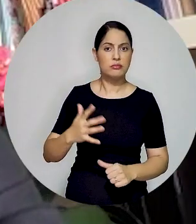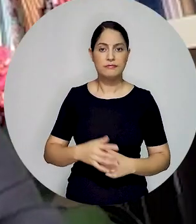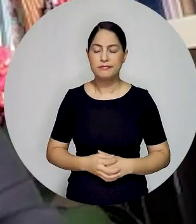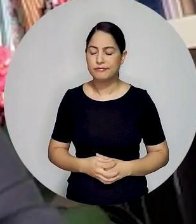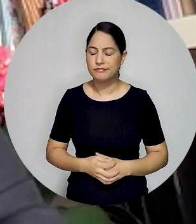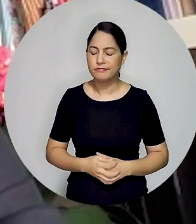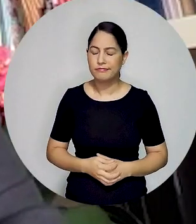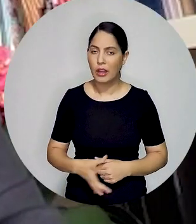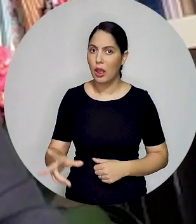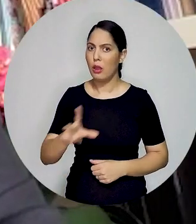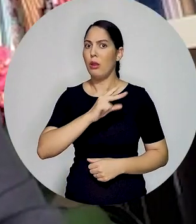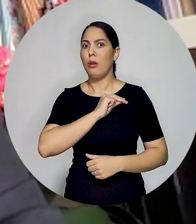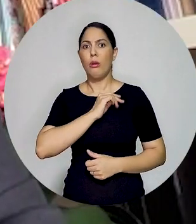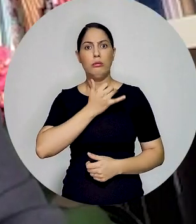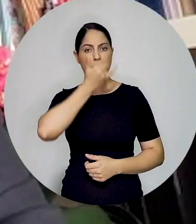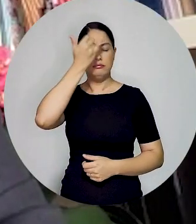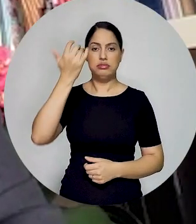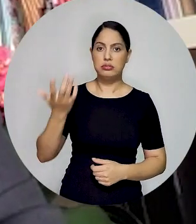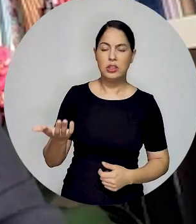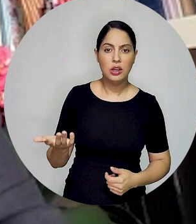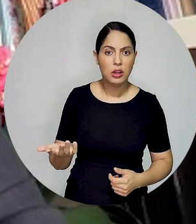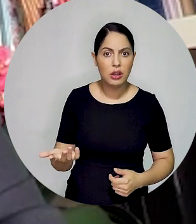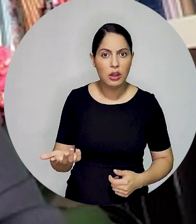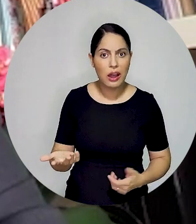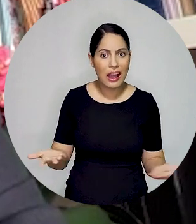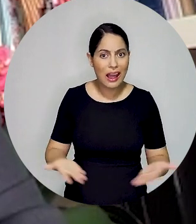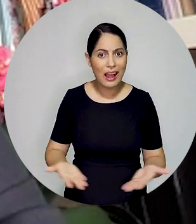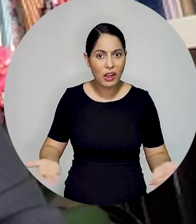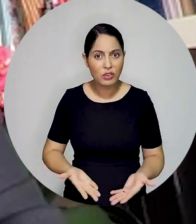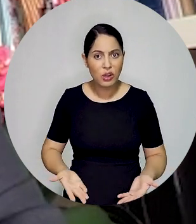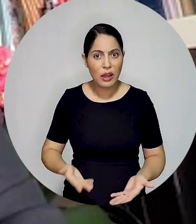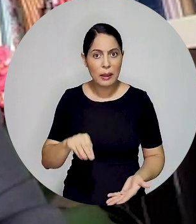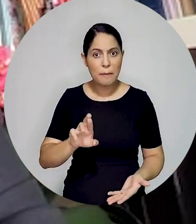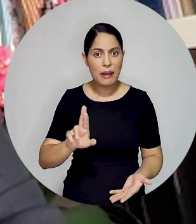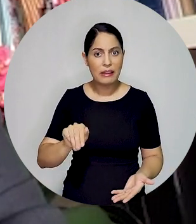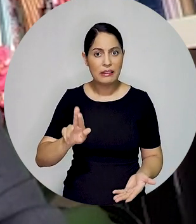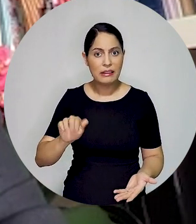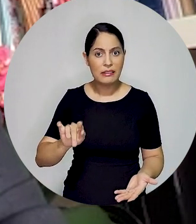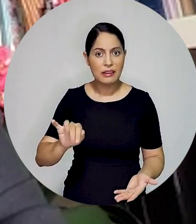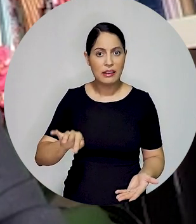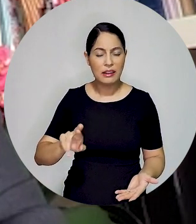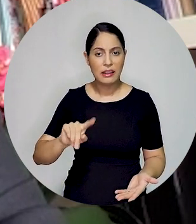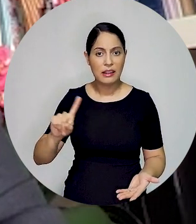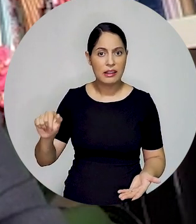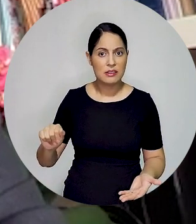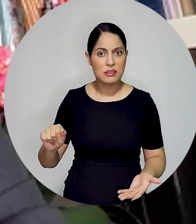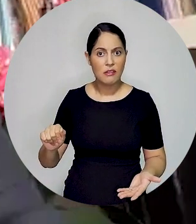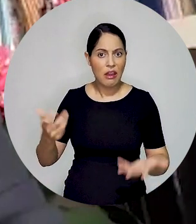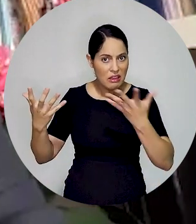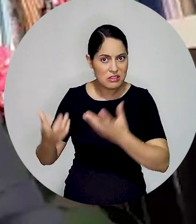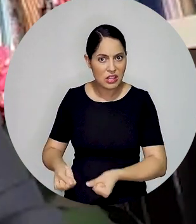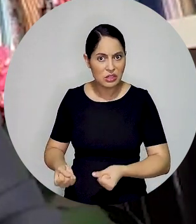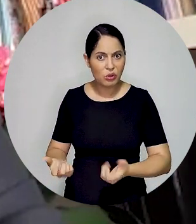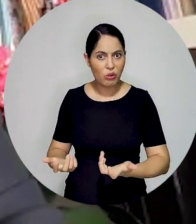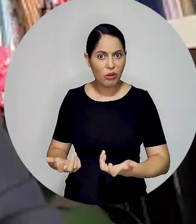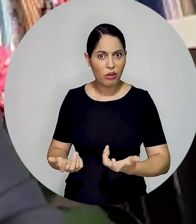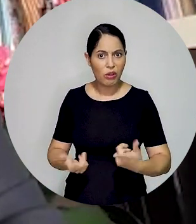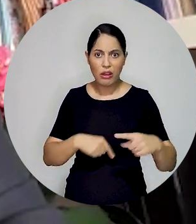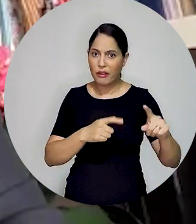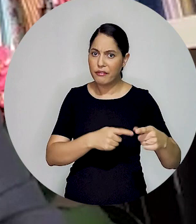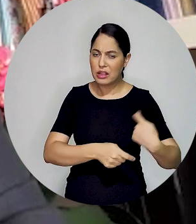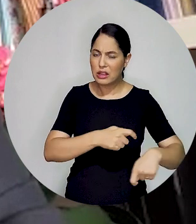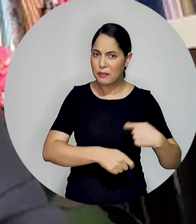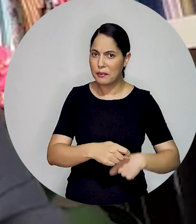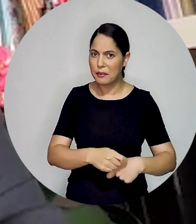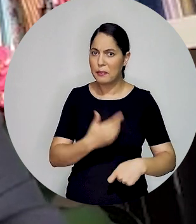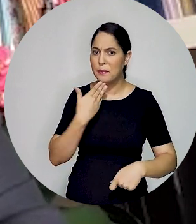surpreendidos com a presidente do STJ, Maria Tereza, admitindo um recurso